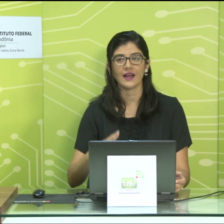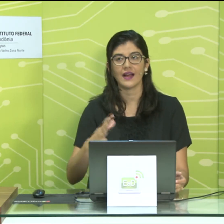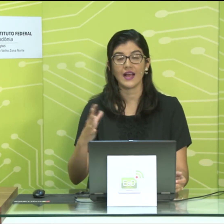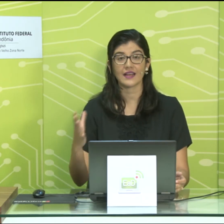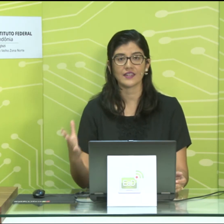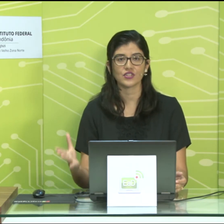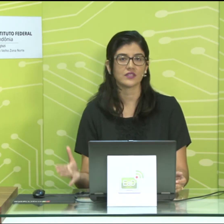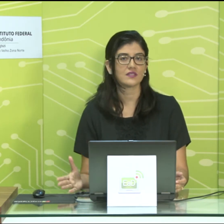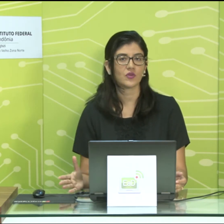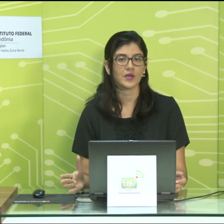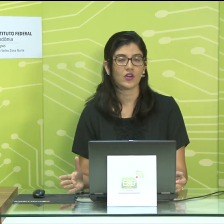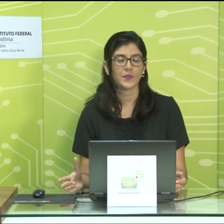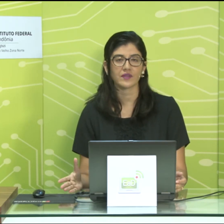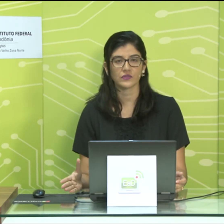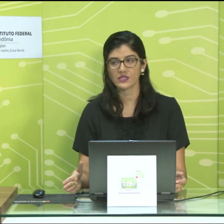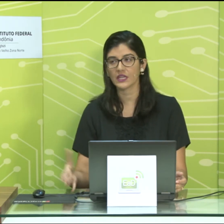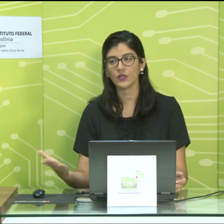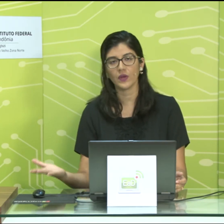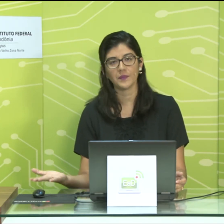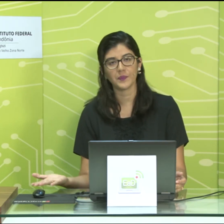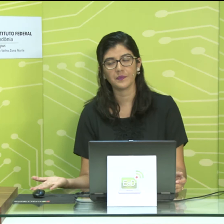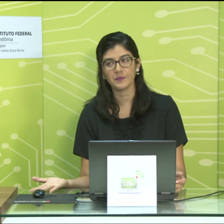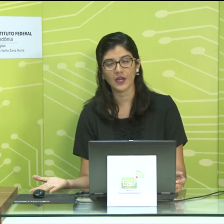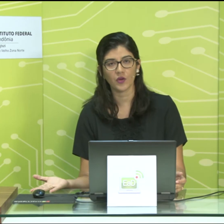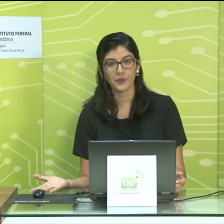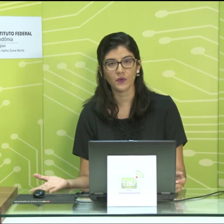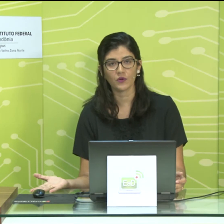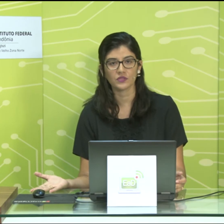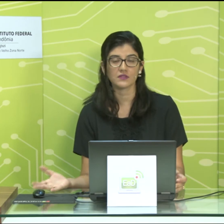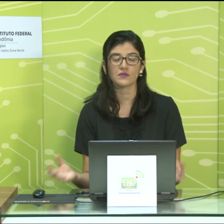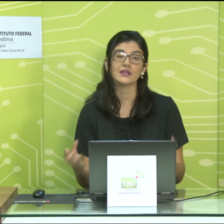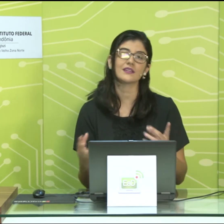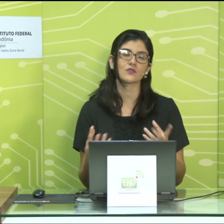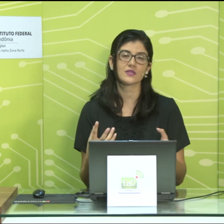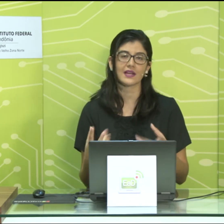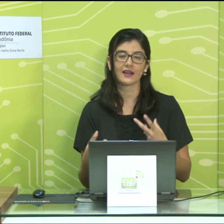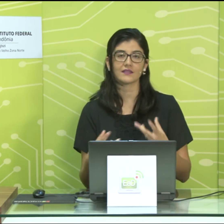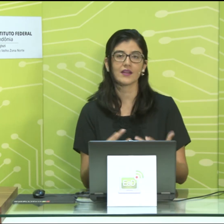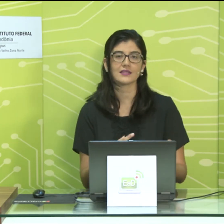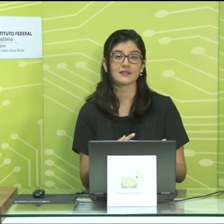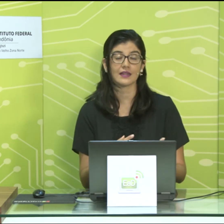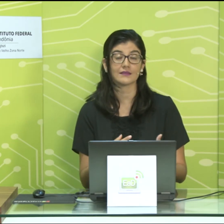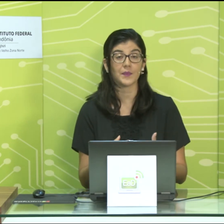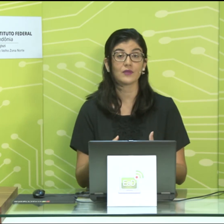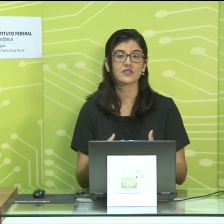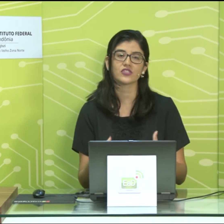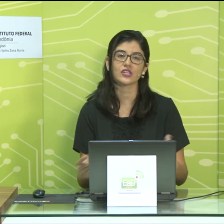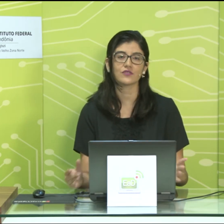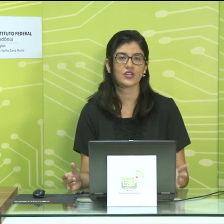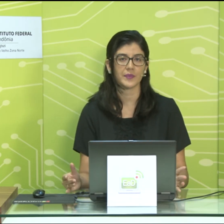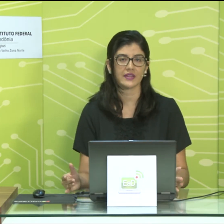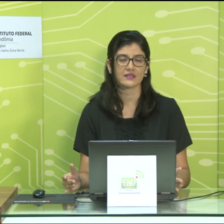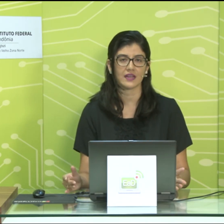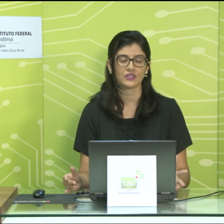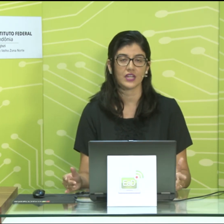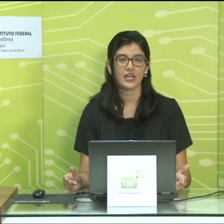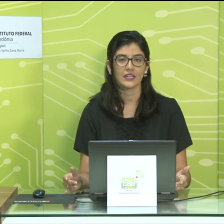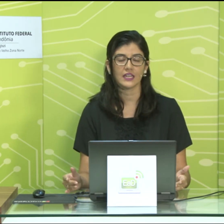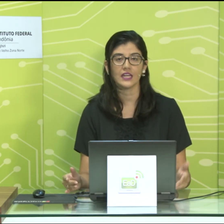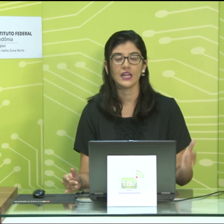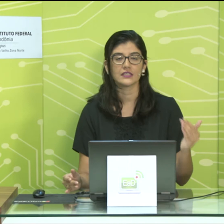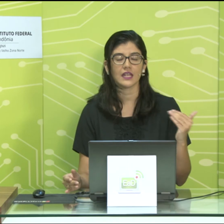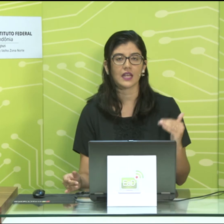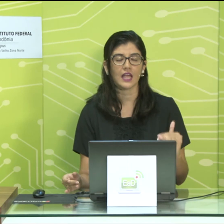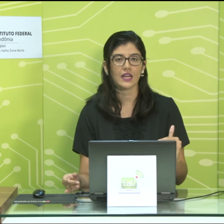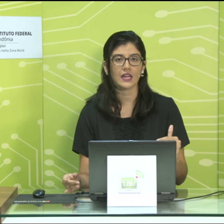você acredita ser o melhor para você não é melhor para o outro. Então, isso se caracteriza até pelos estilos de aprendizagem,